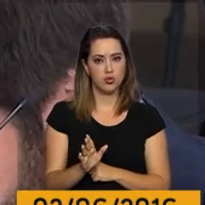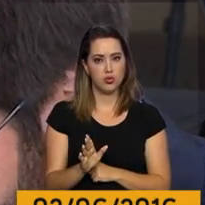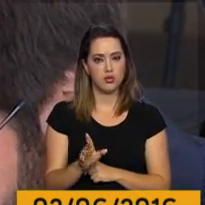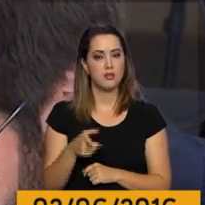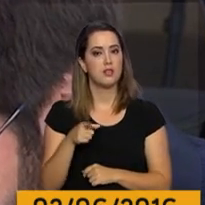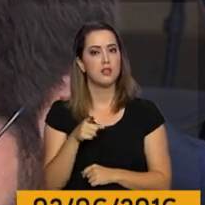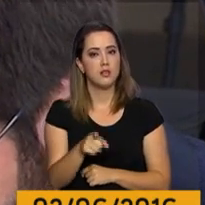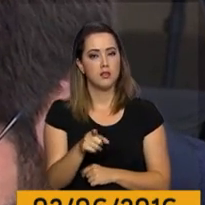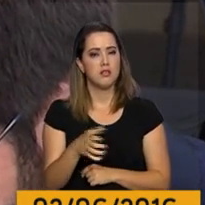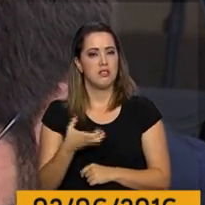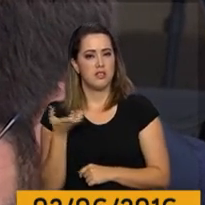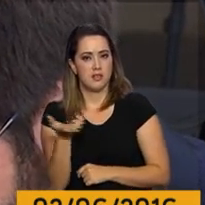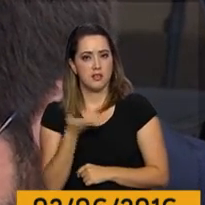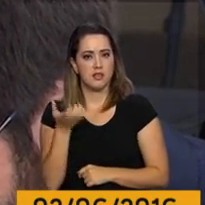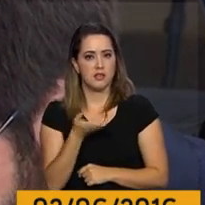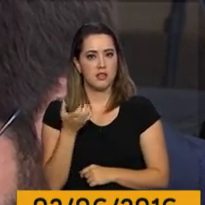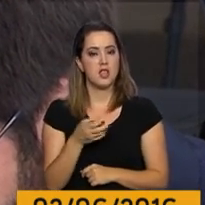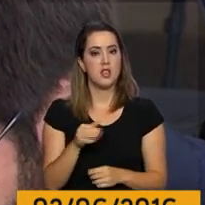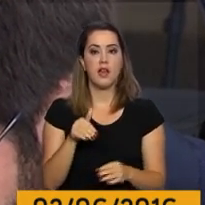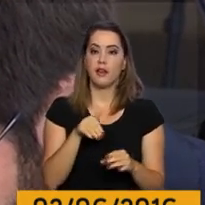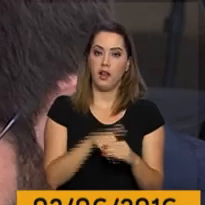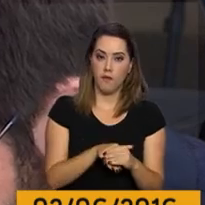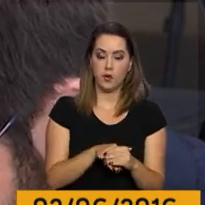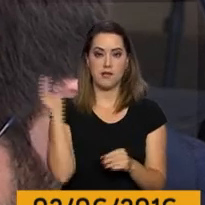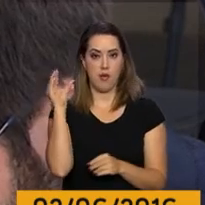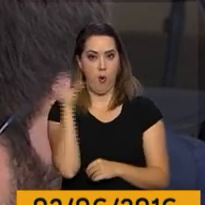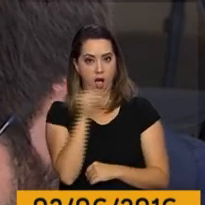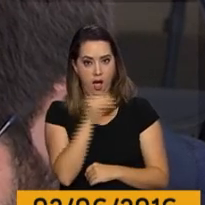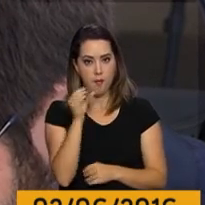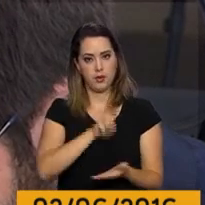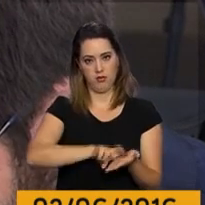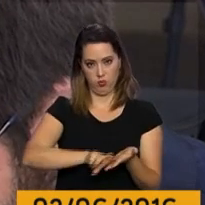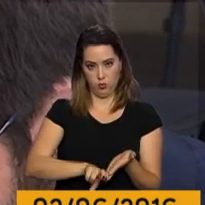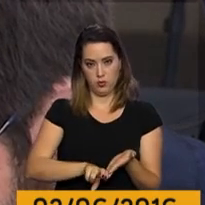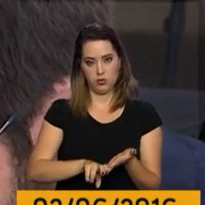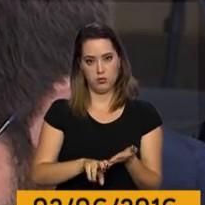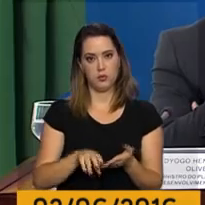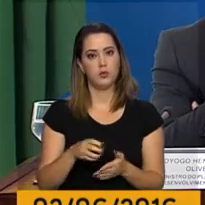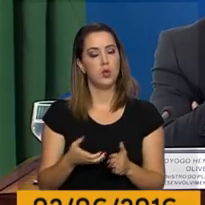Interessa a vocês que isso seja votado logo, que essa questão já seja resolvida no Senado?